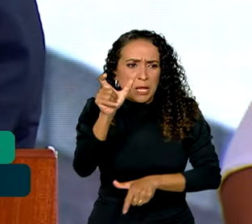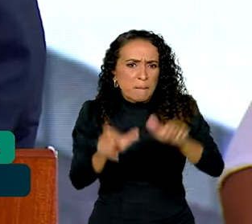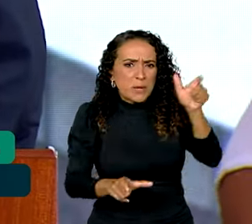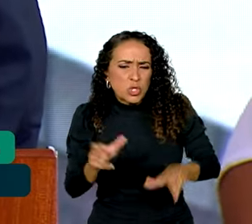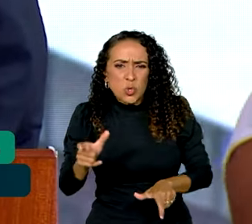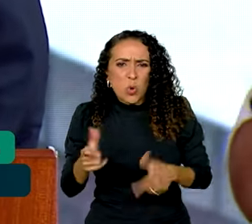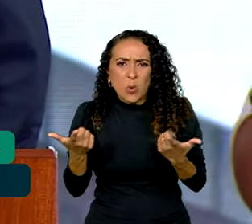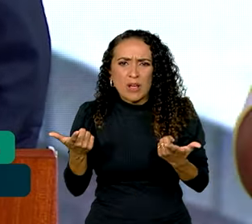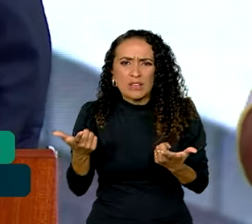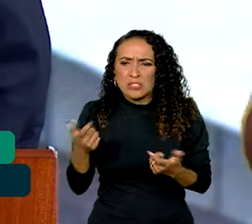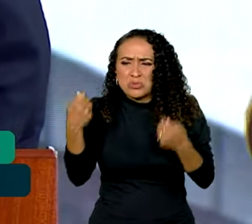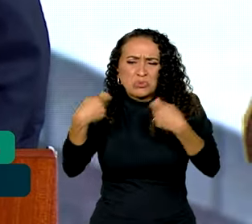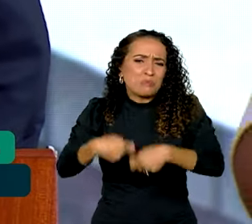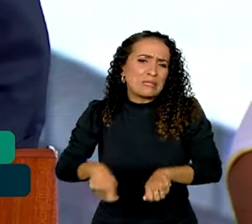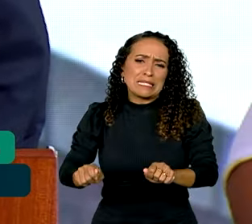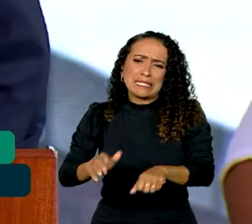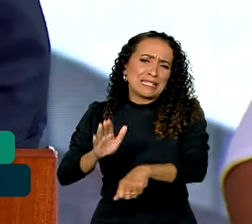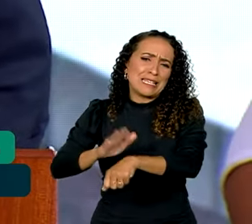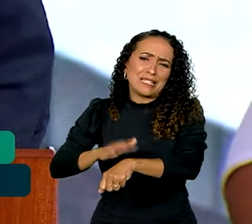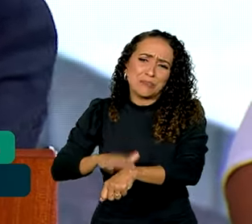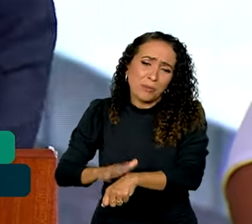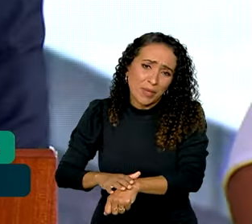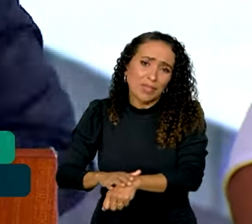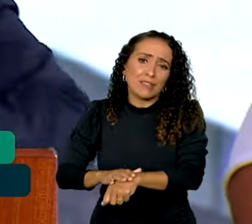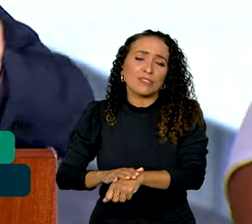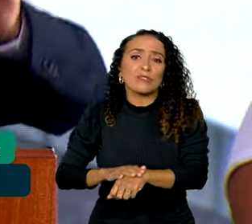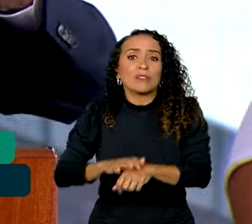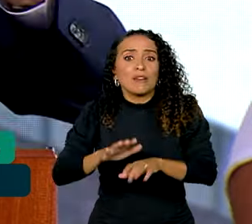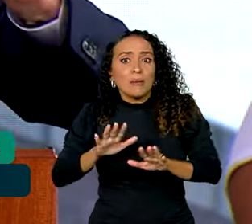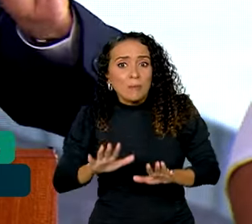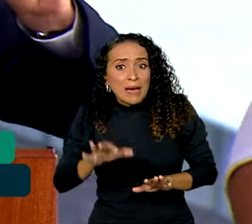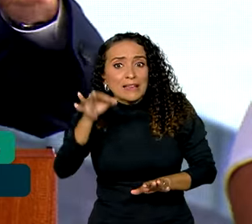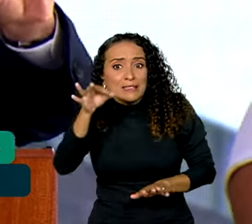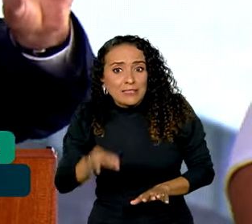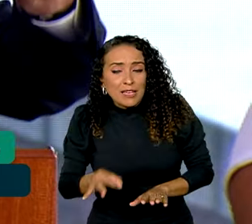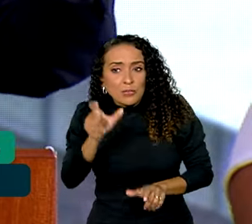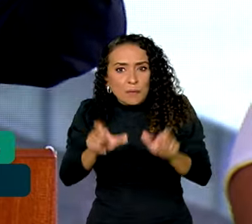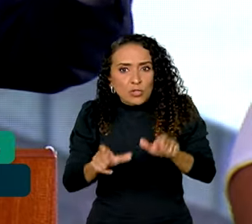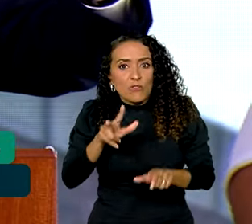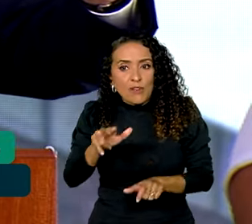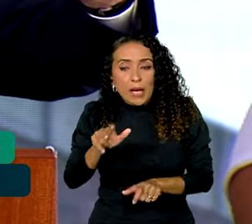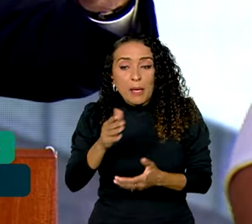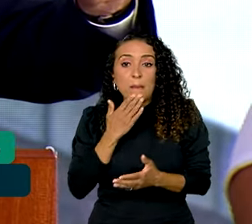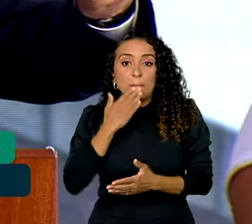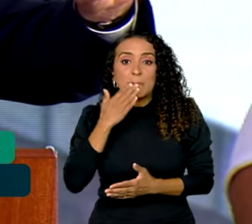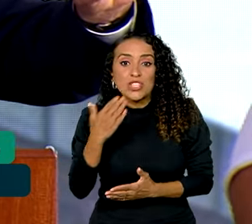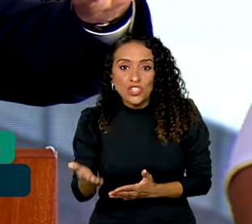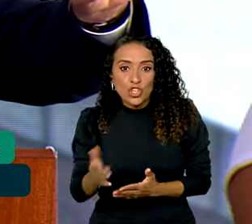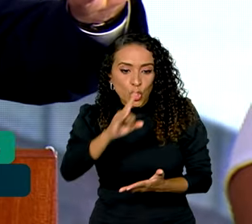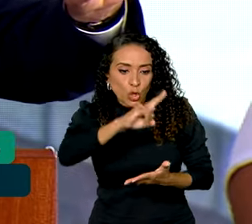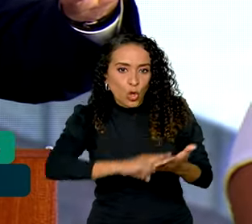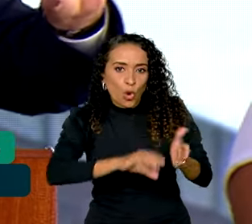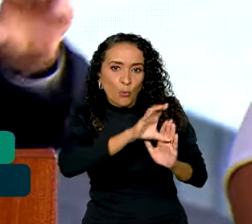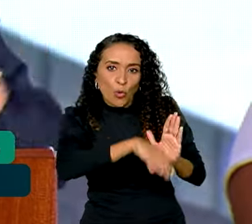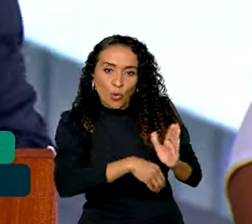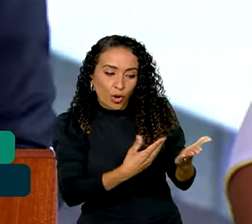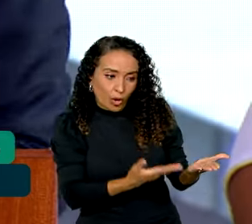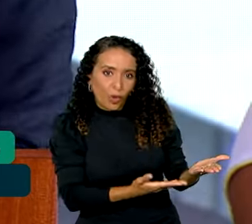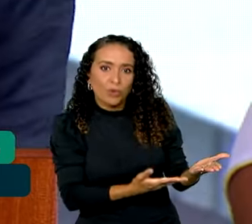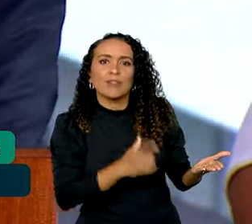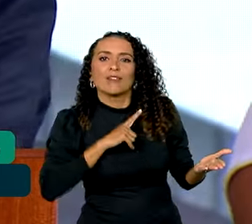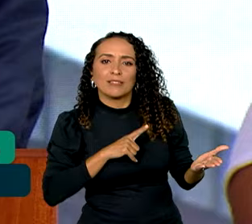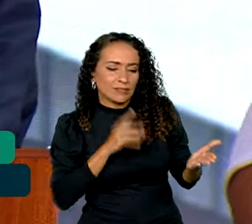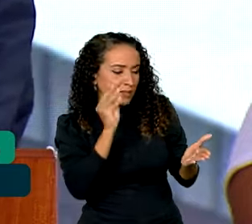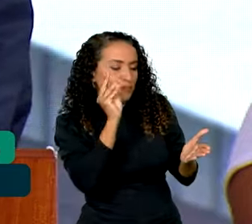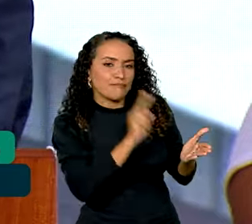não estejam precisando naquele momento, certamente as pessoas vão pedir um currículo para você e vai ter